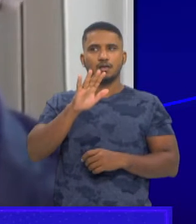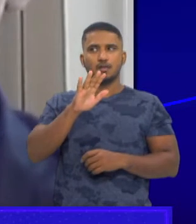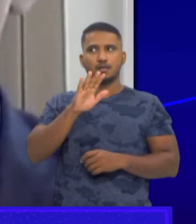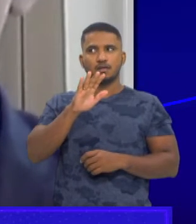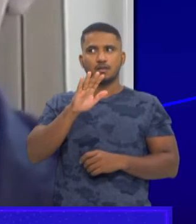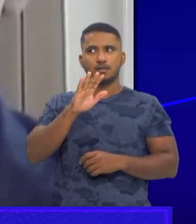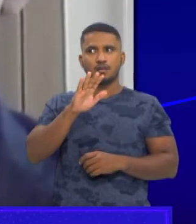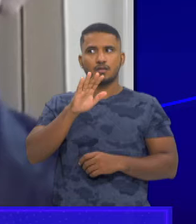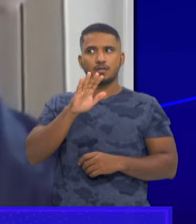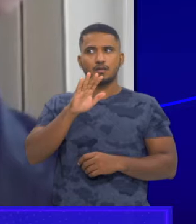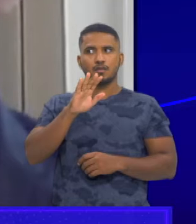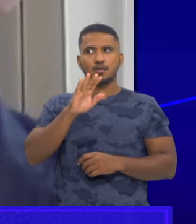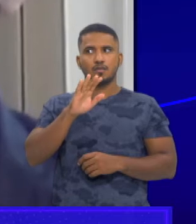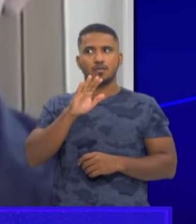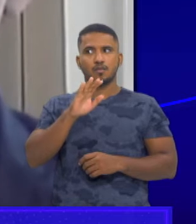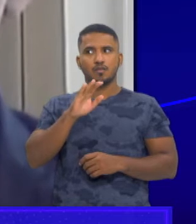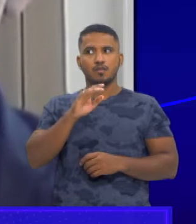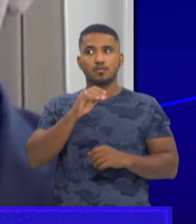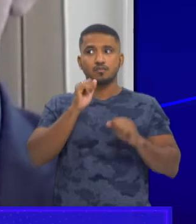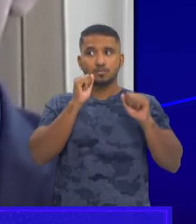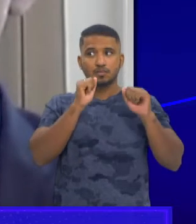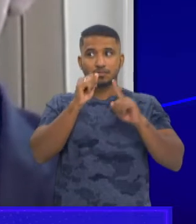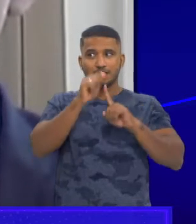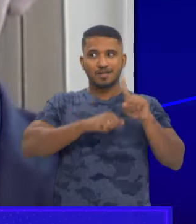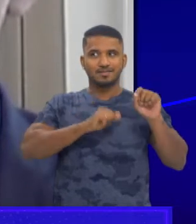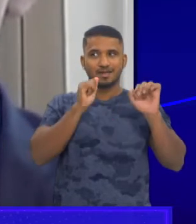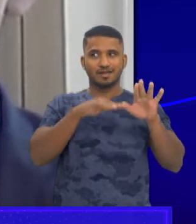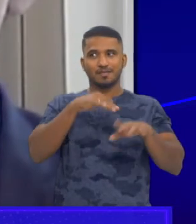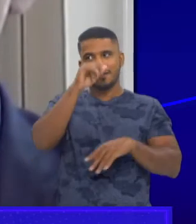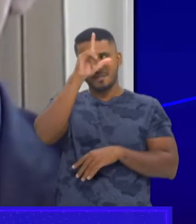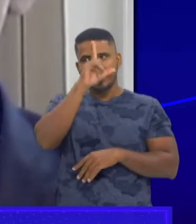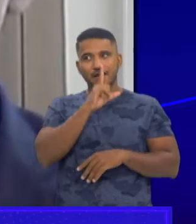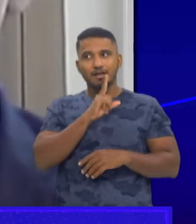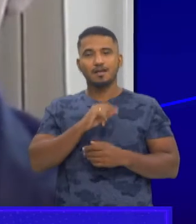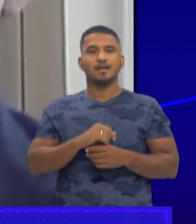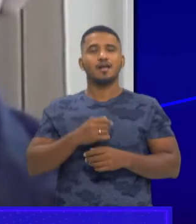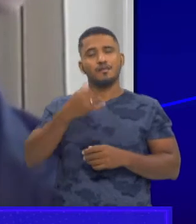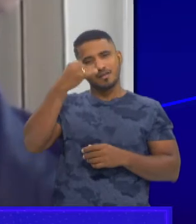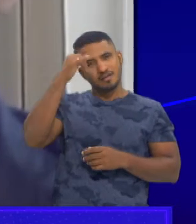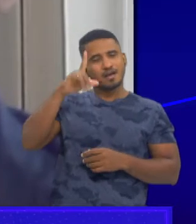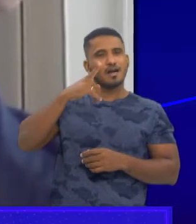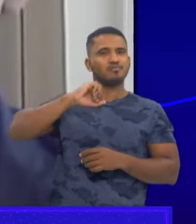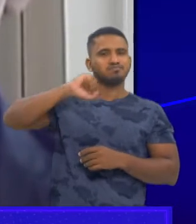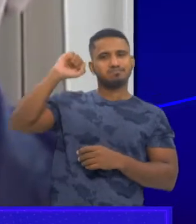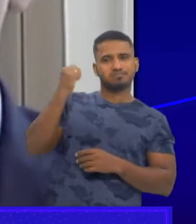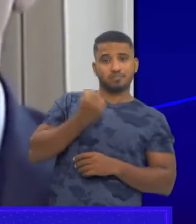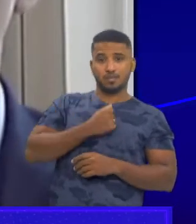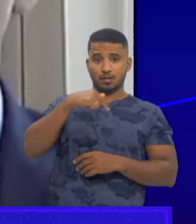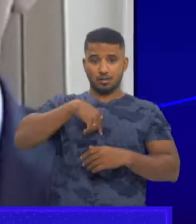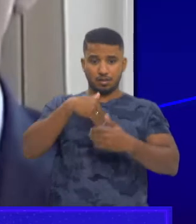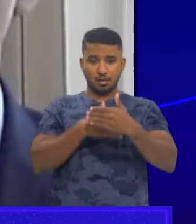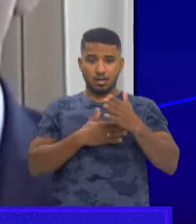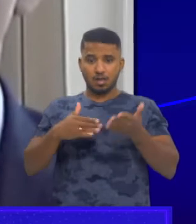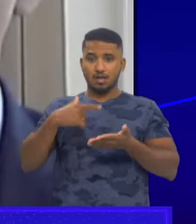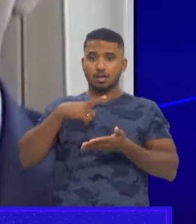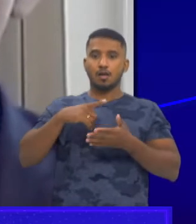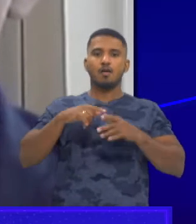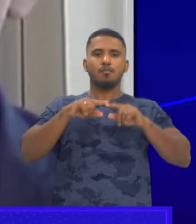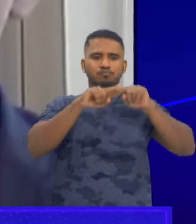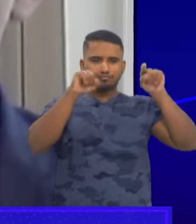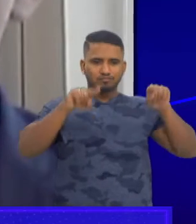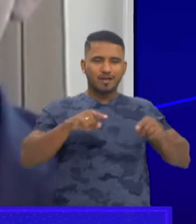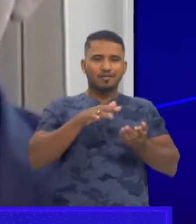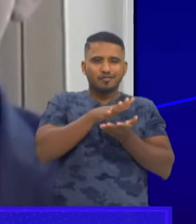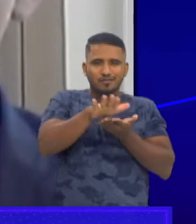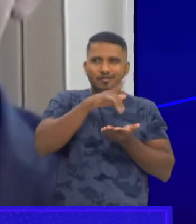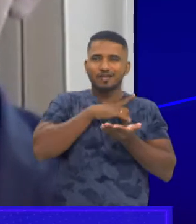conversa, esse nosso bate-papo, descrevendo o nosso ambiente. O Chico está com a blusa azul,